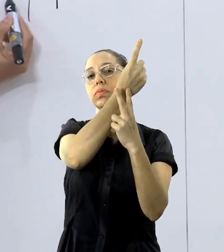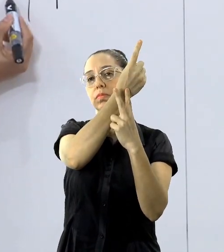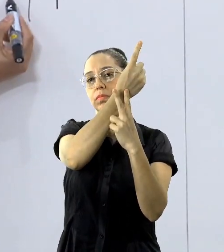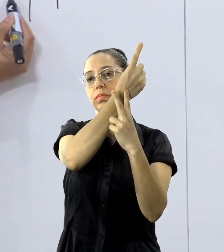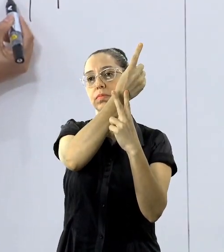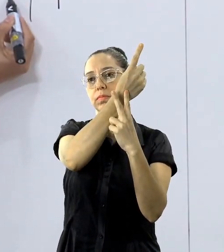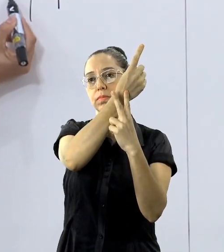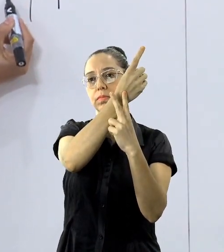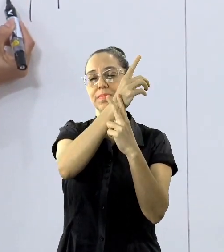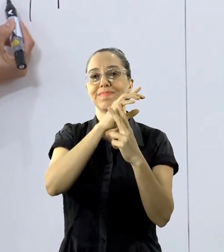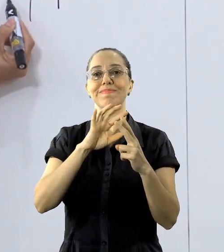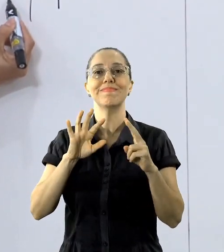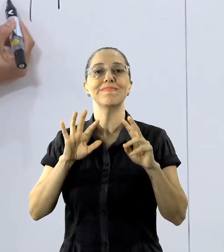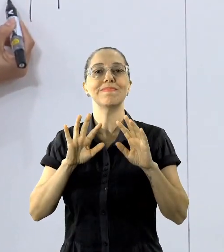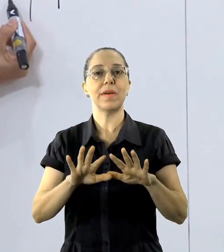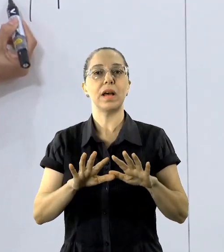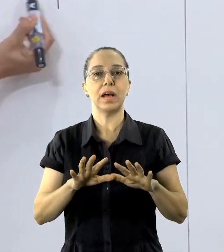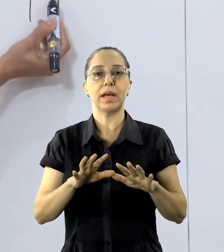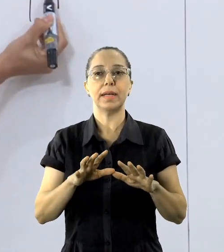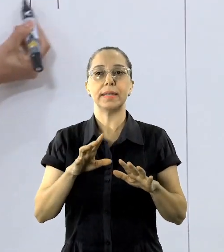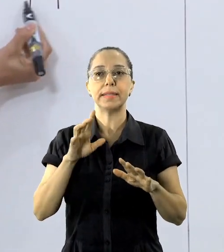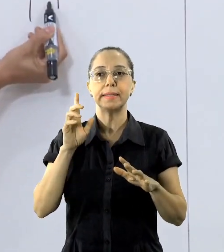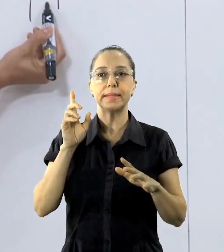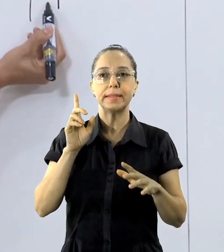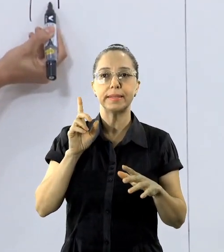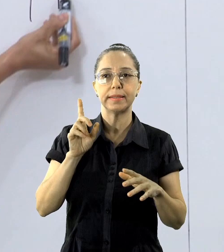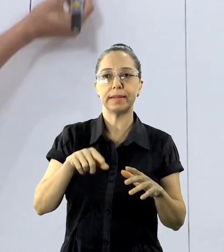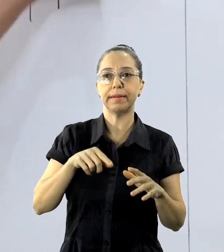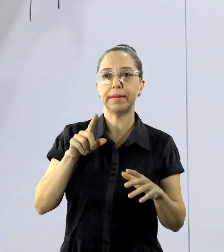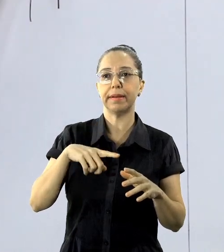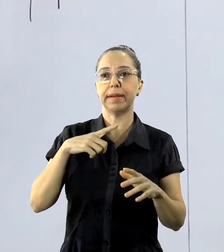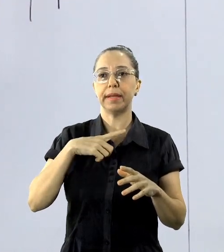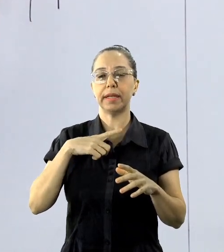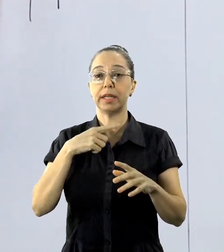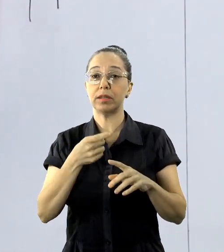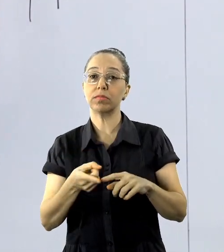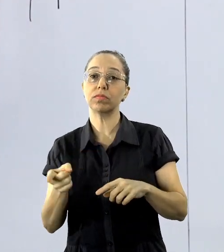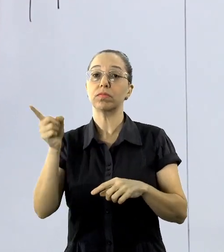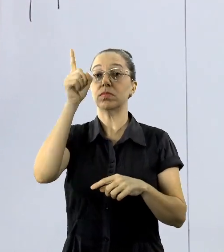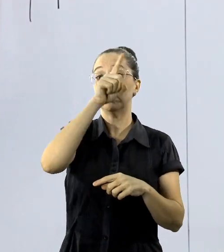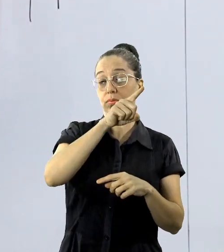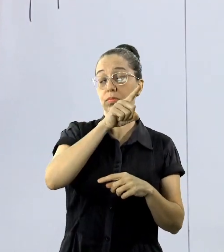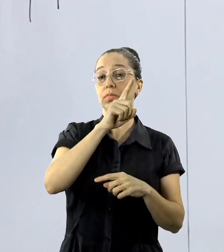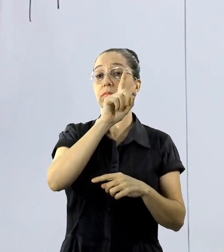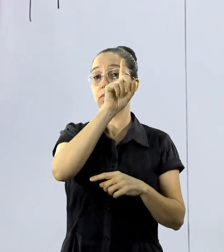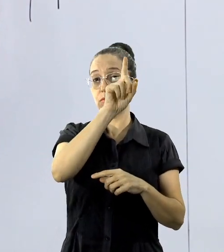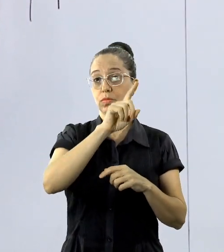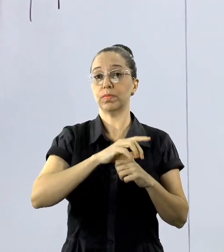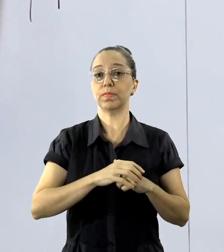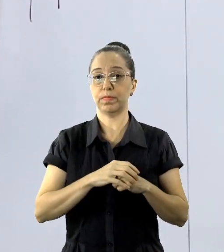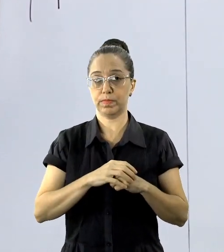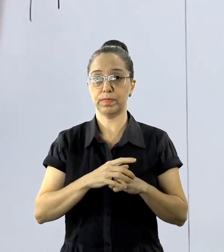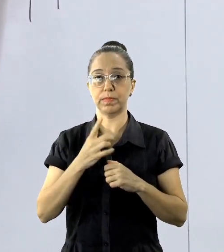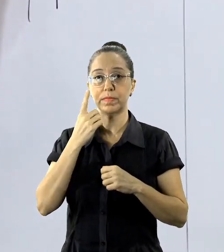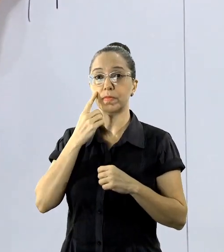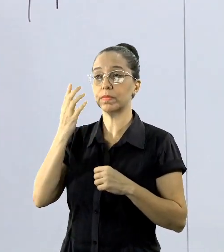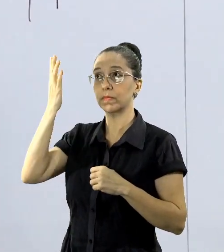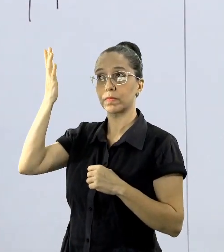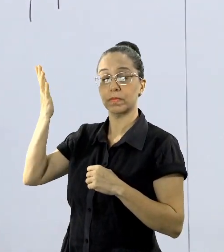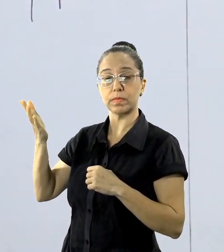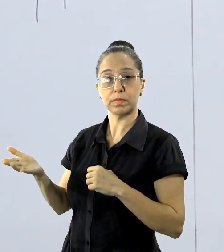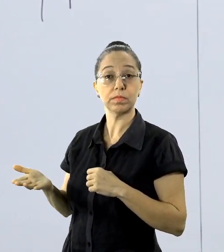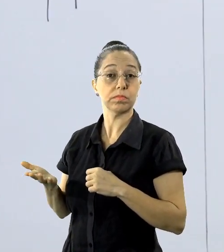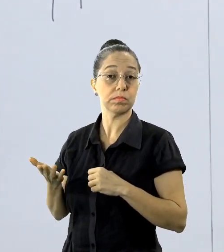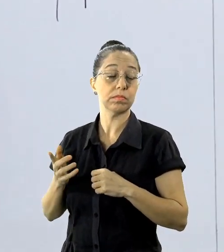como aqui não é dezena, é unidade, o 14, nós vamos subir a unidade que ficaria para juntar